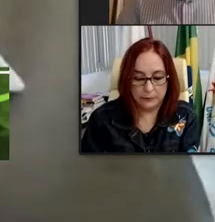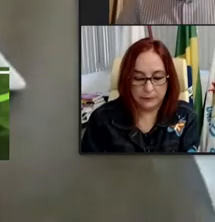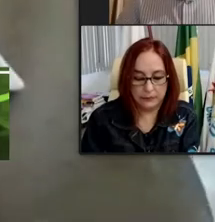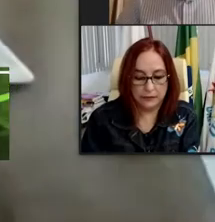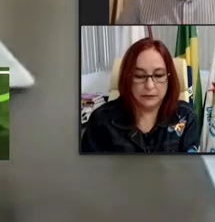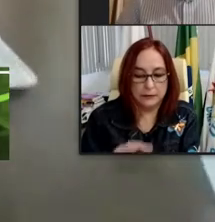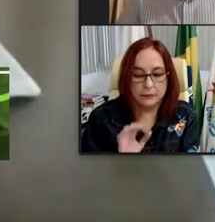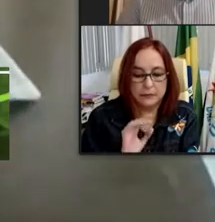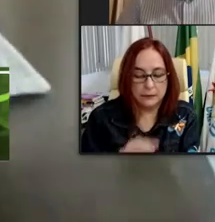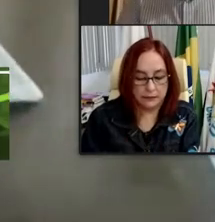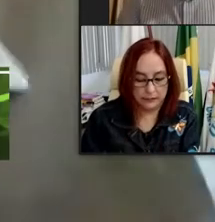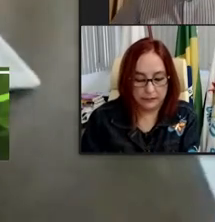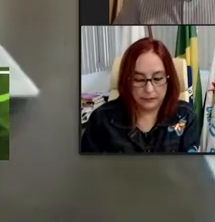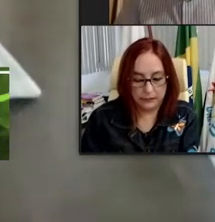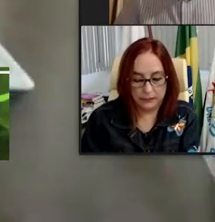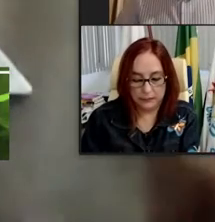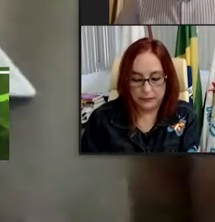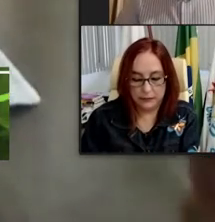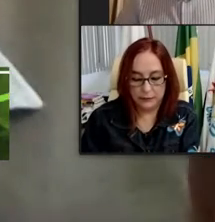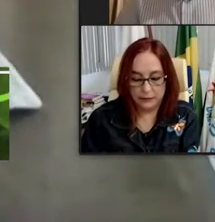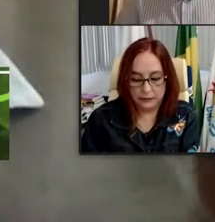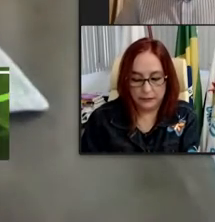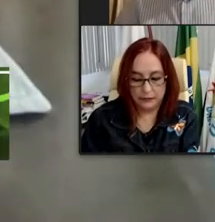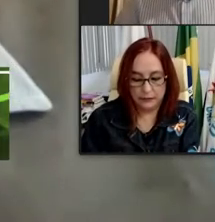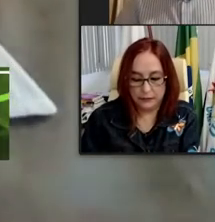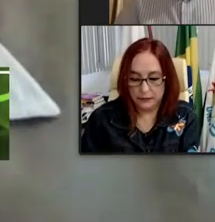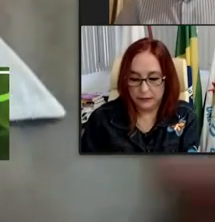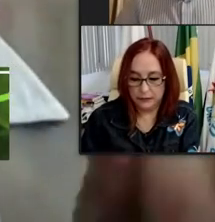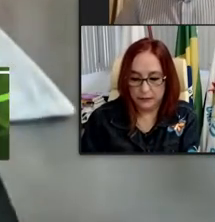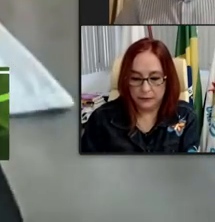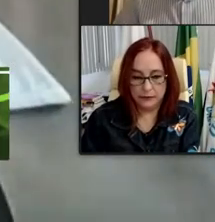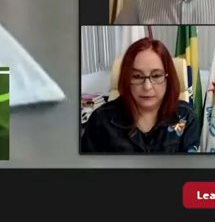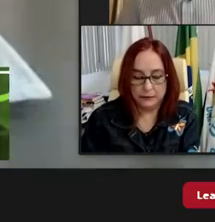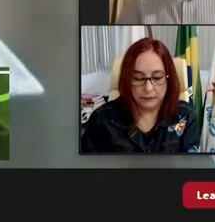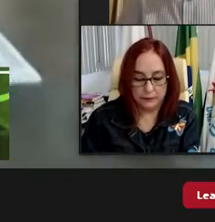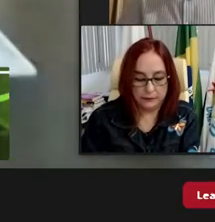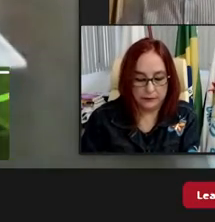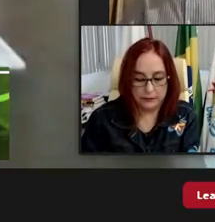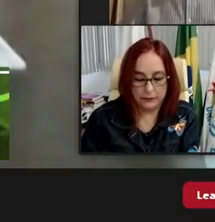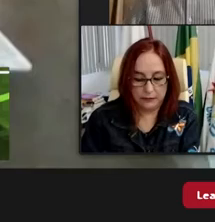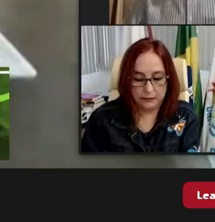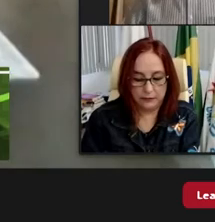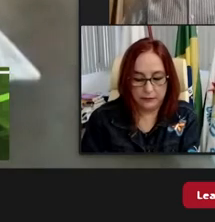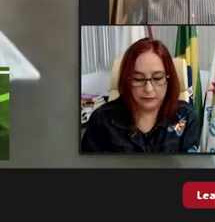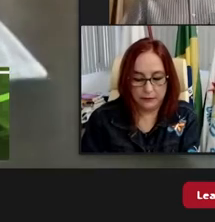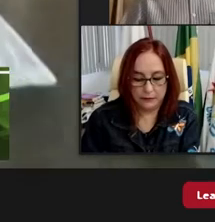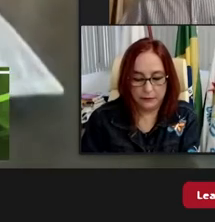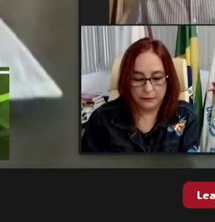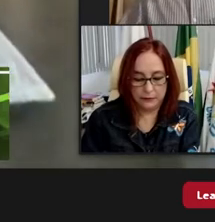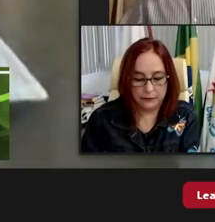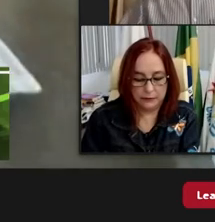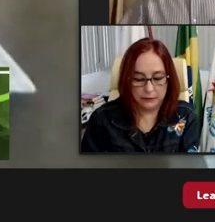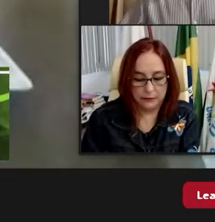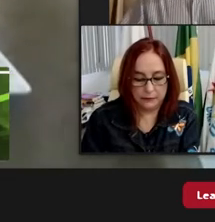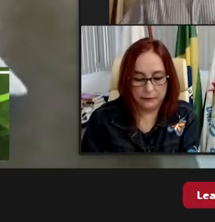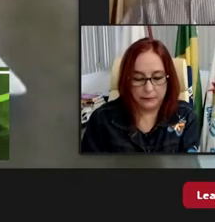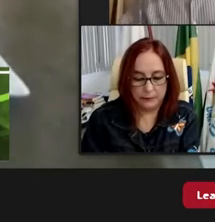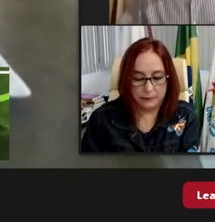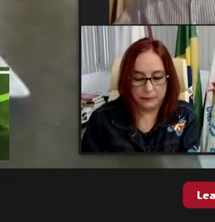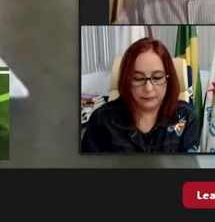uniformes se já tivesse isso talvez não tivesse esse massacre desse jeito camarada Valdeck